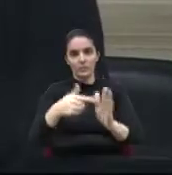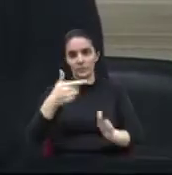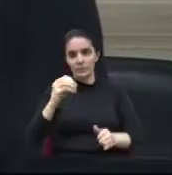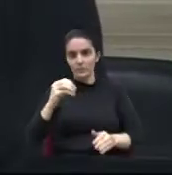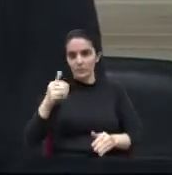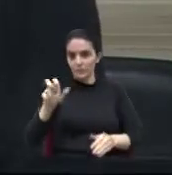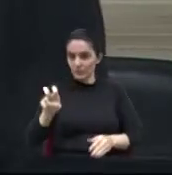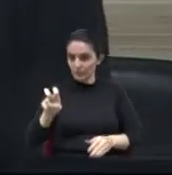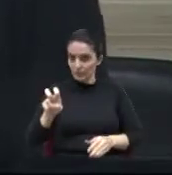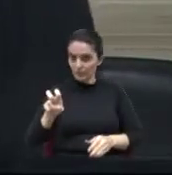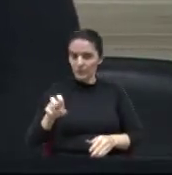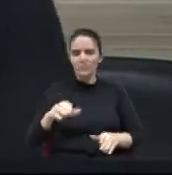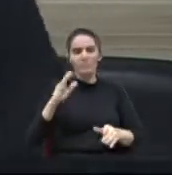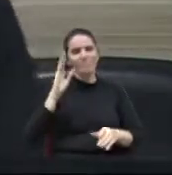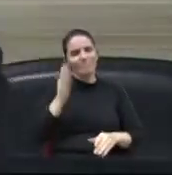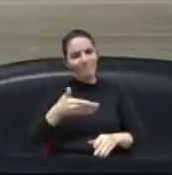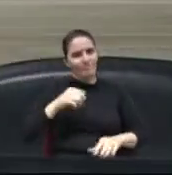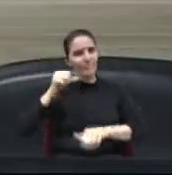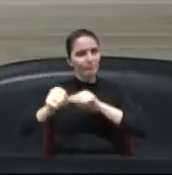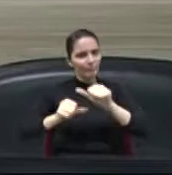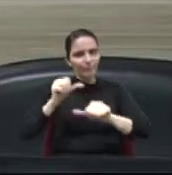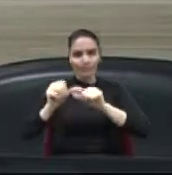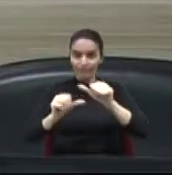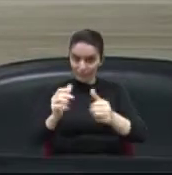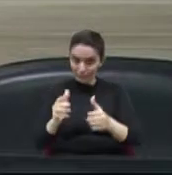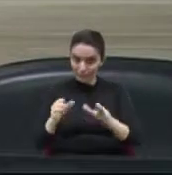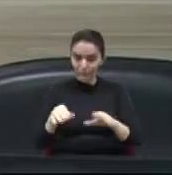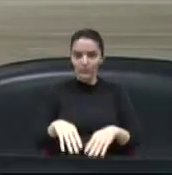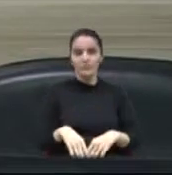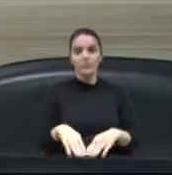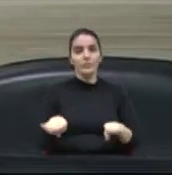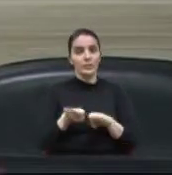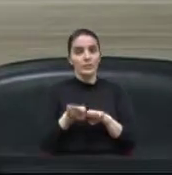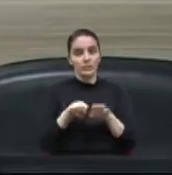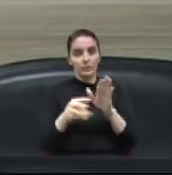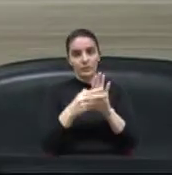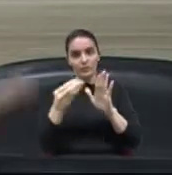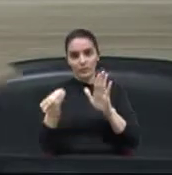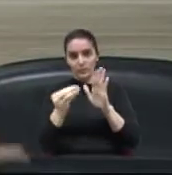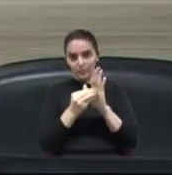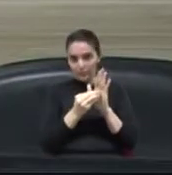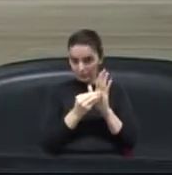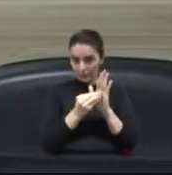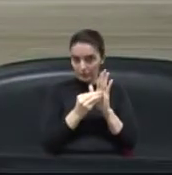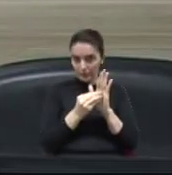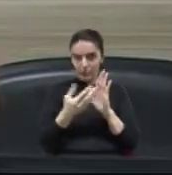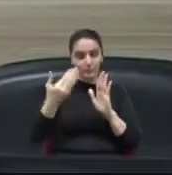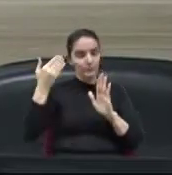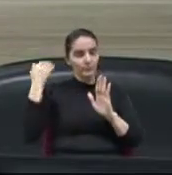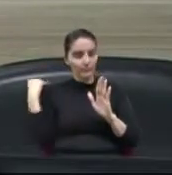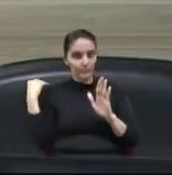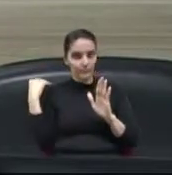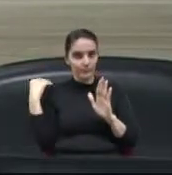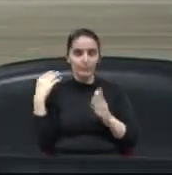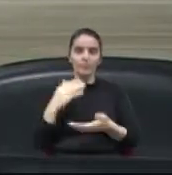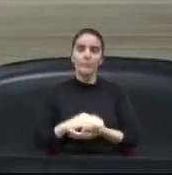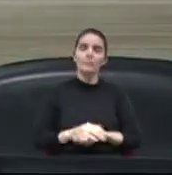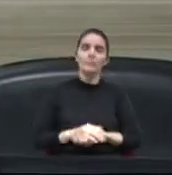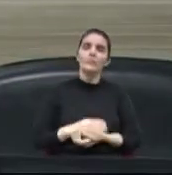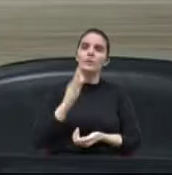mudanças, inclusive com algumas emendas que foram apresentadas na outra gestão e que já